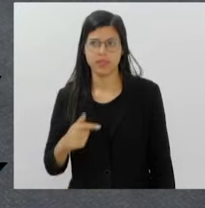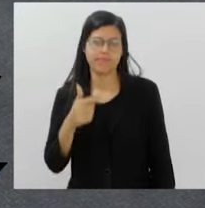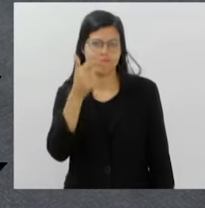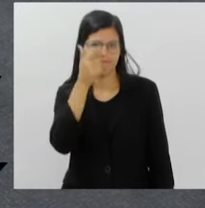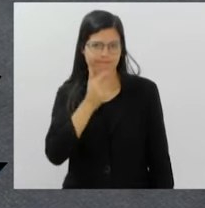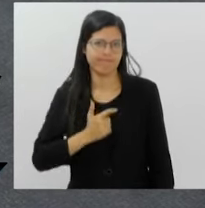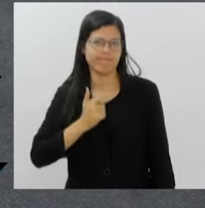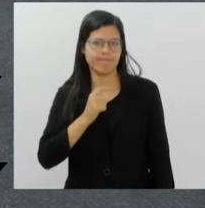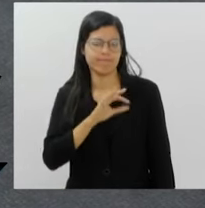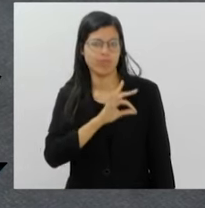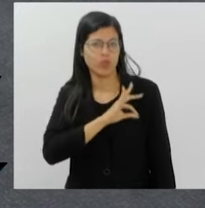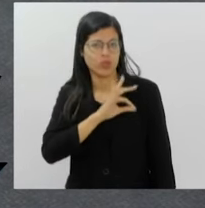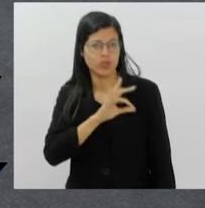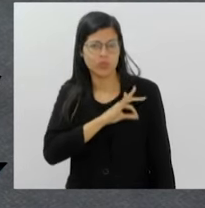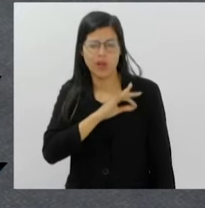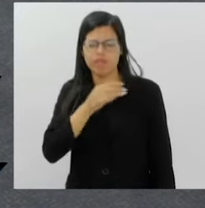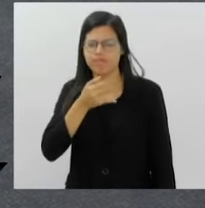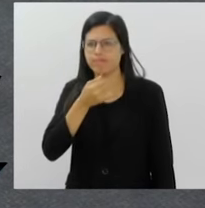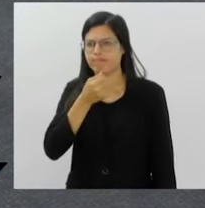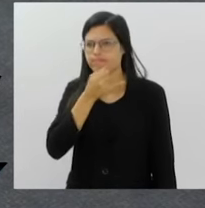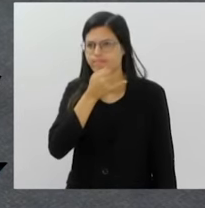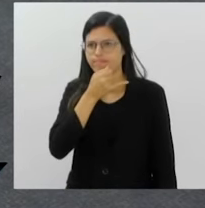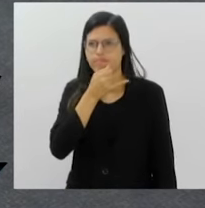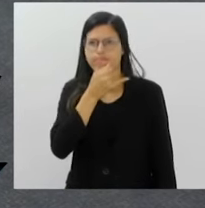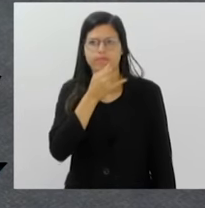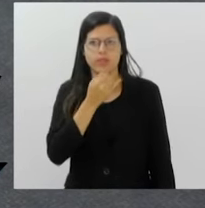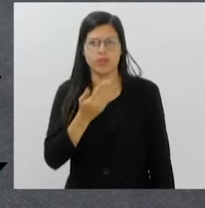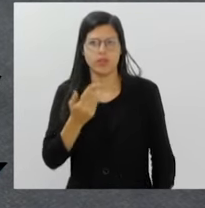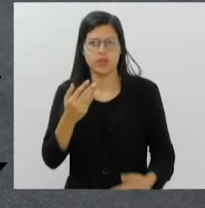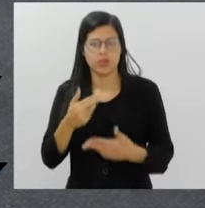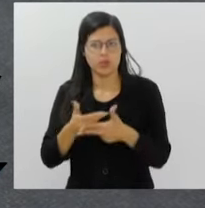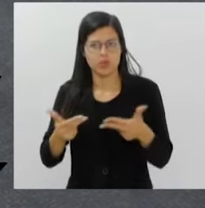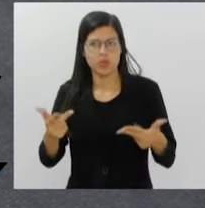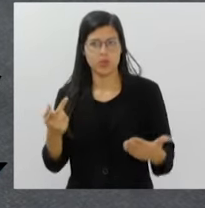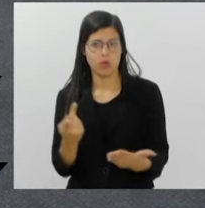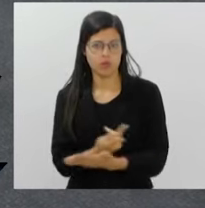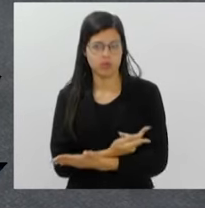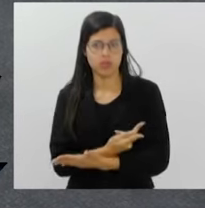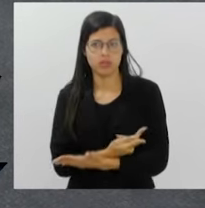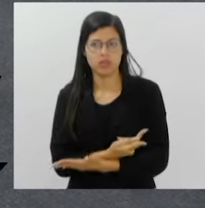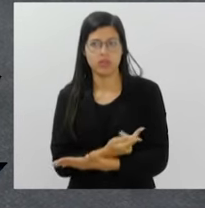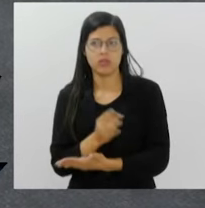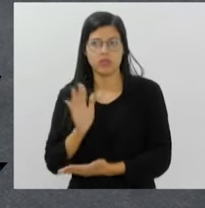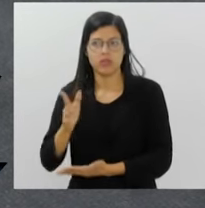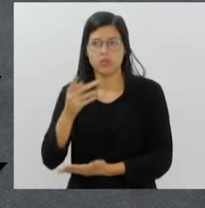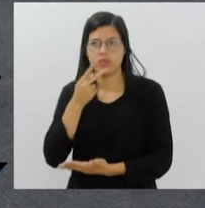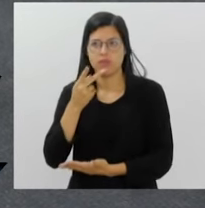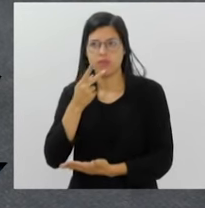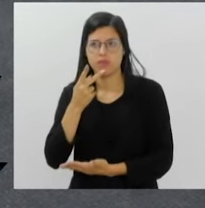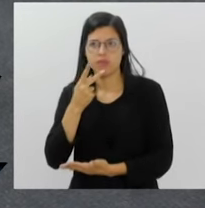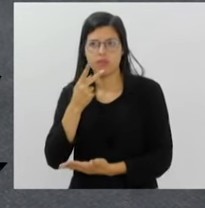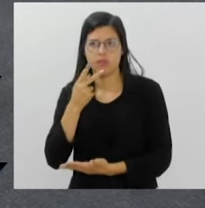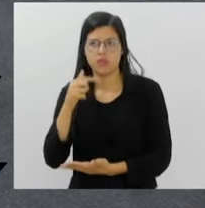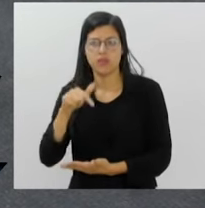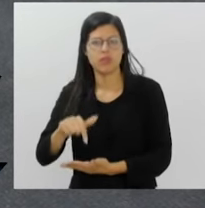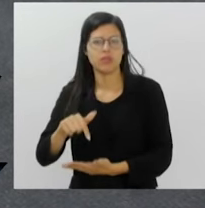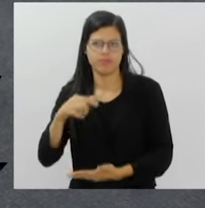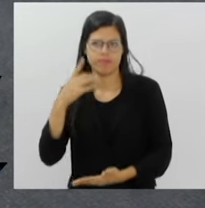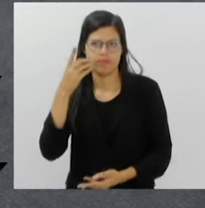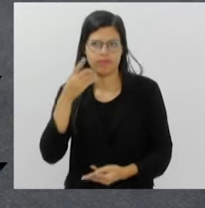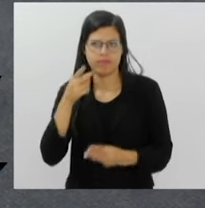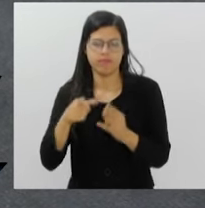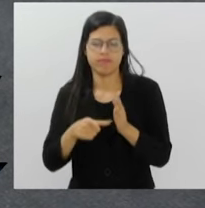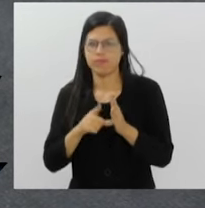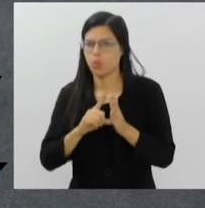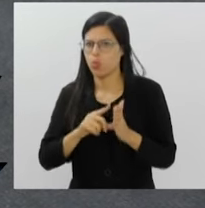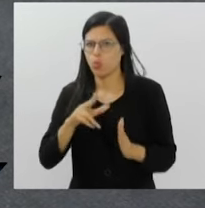triste. Triste com tudo que vem acontecendo. Como muito bem foi colocado aqui pelos deputados, eu nunca